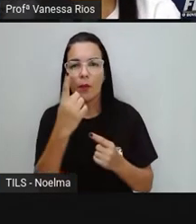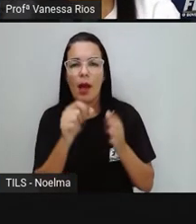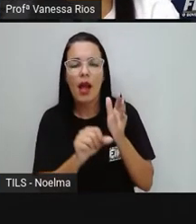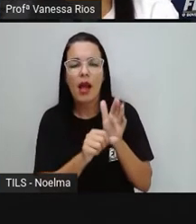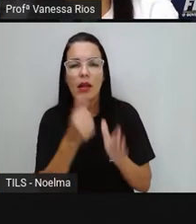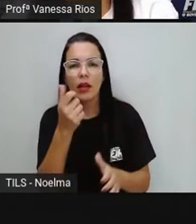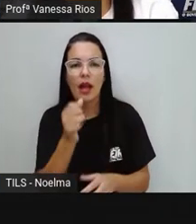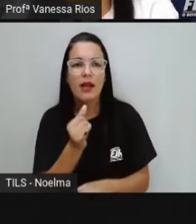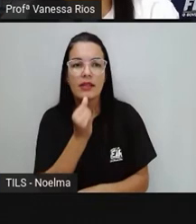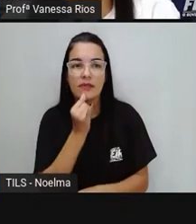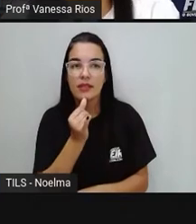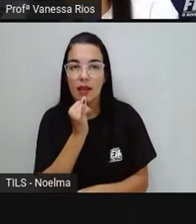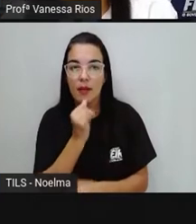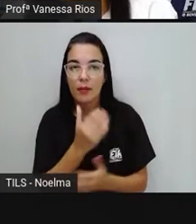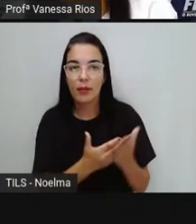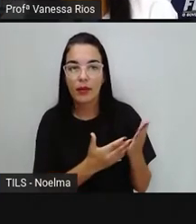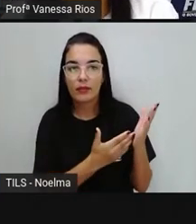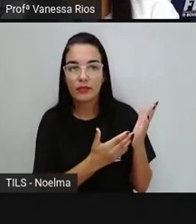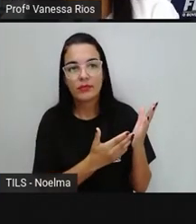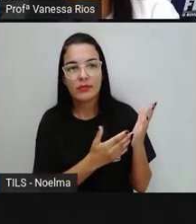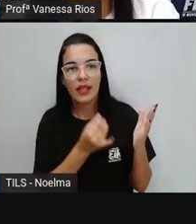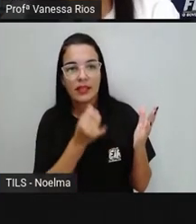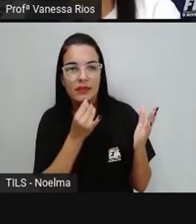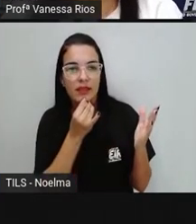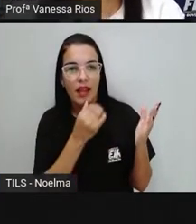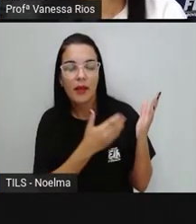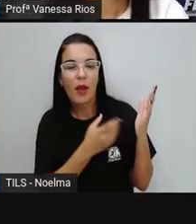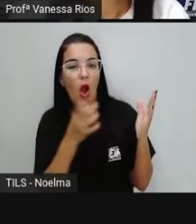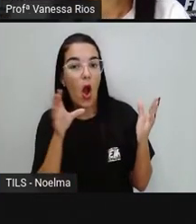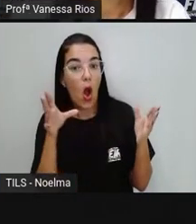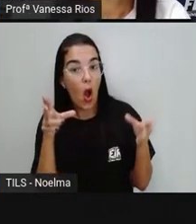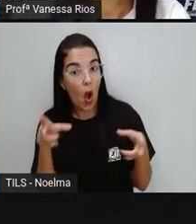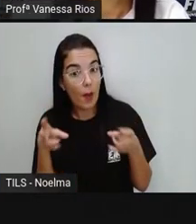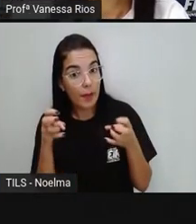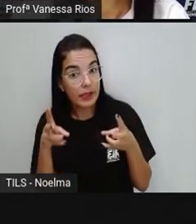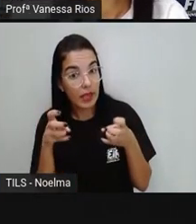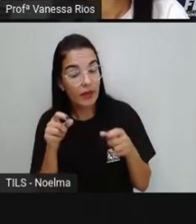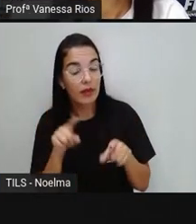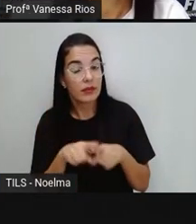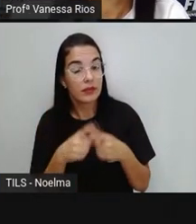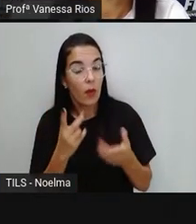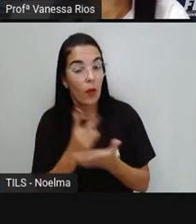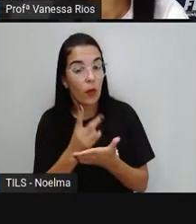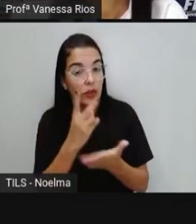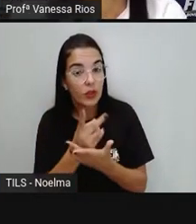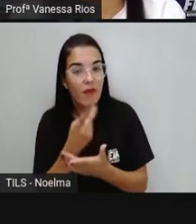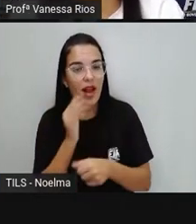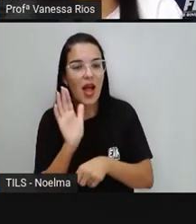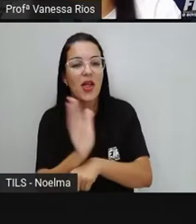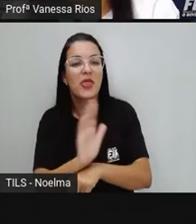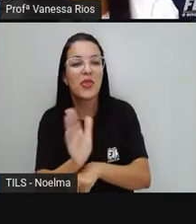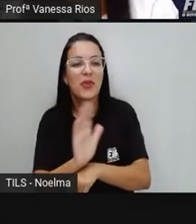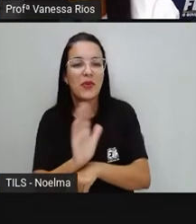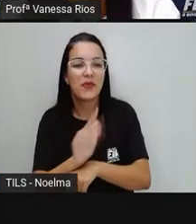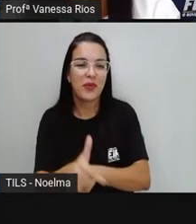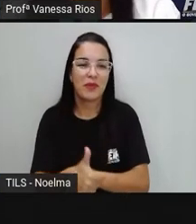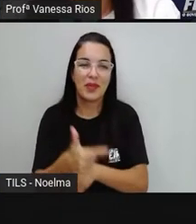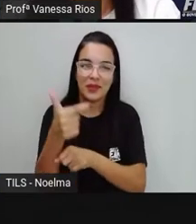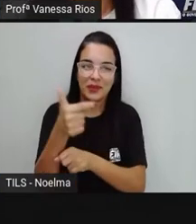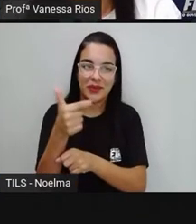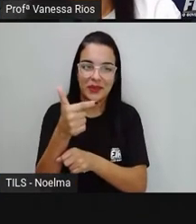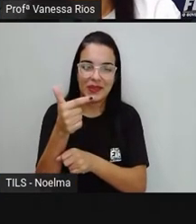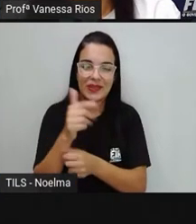de um vlog de crítica para a gente observar. E aí, já que a gente está falando dos Incríveis 2, a Pro trouxe